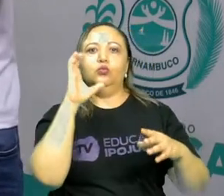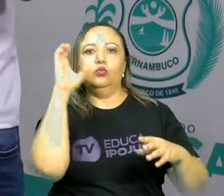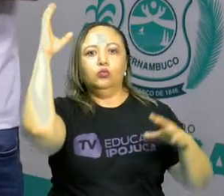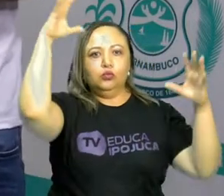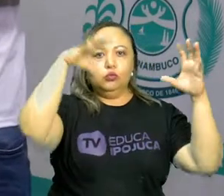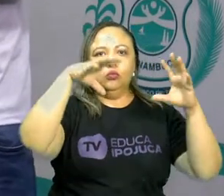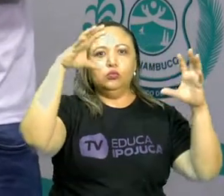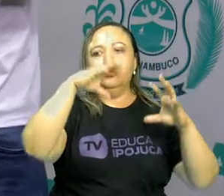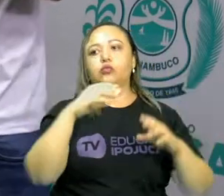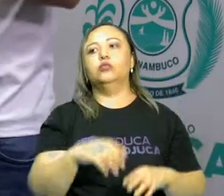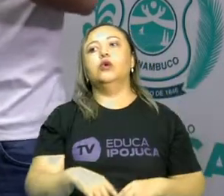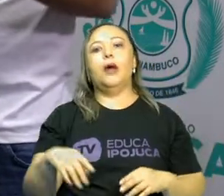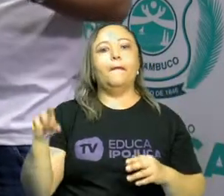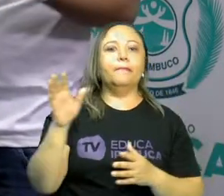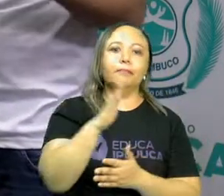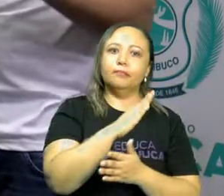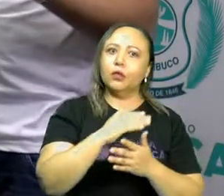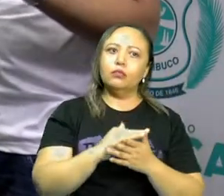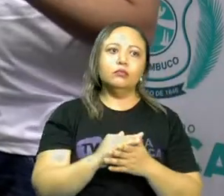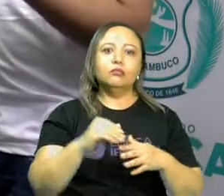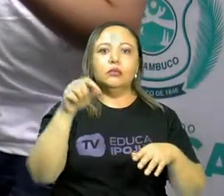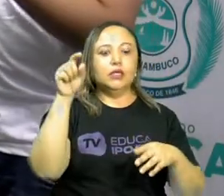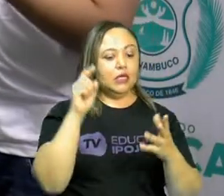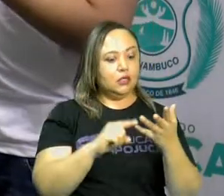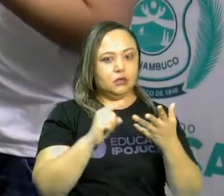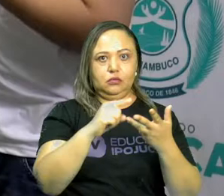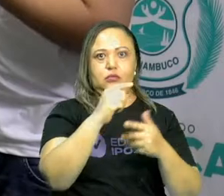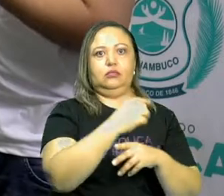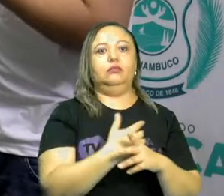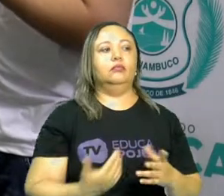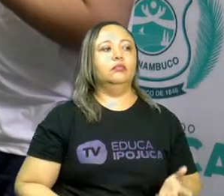de calendário, ok? Vamos lá?